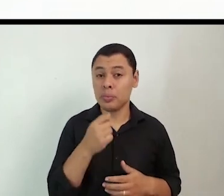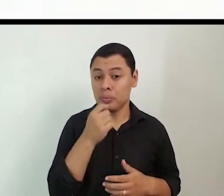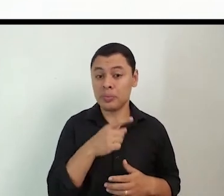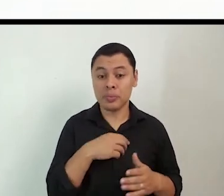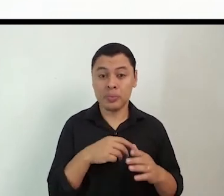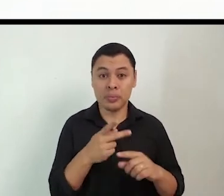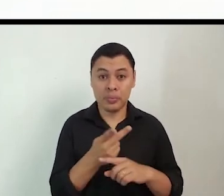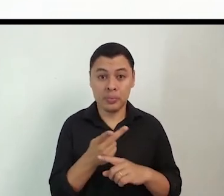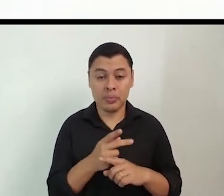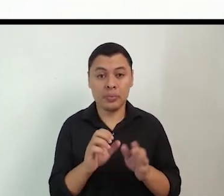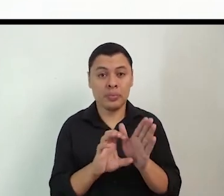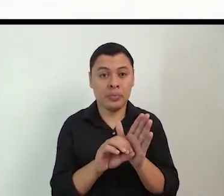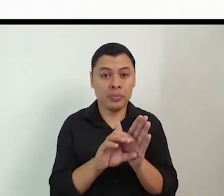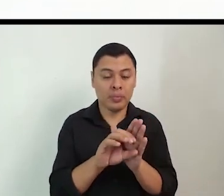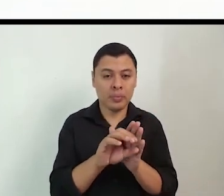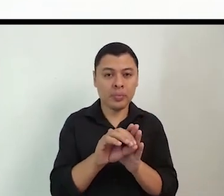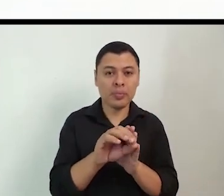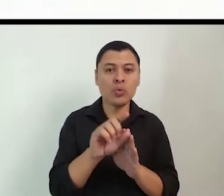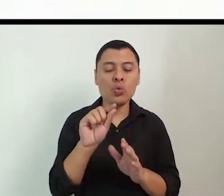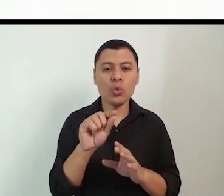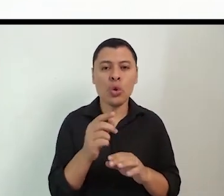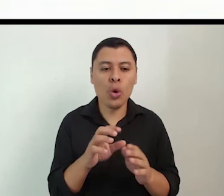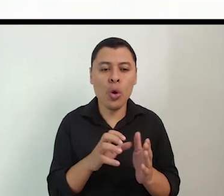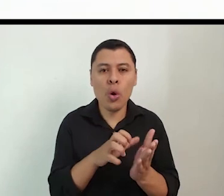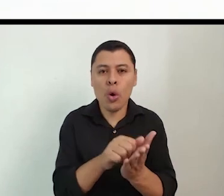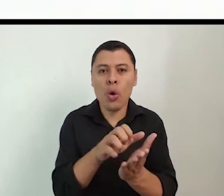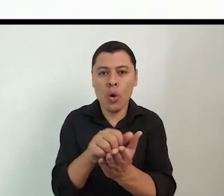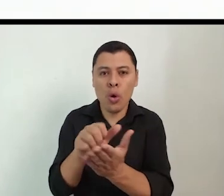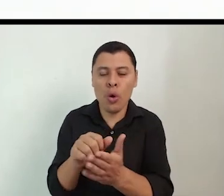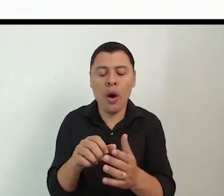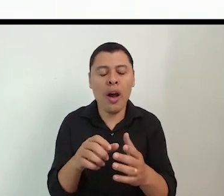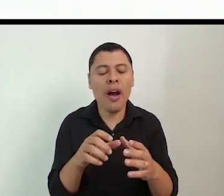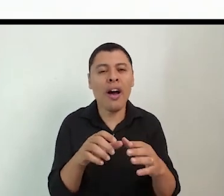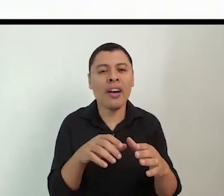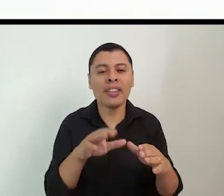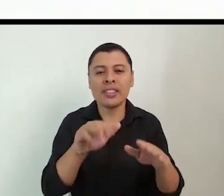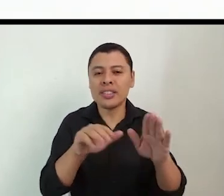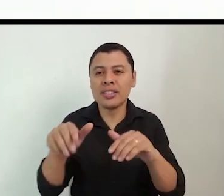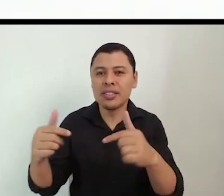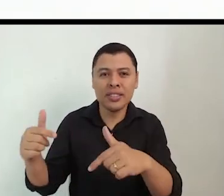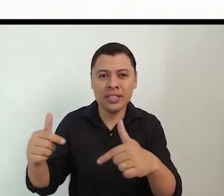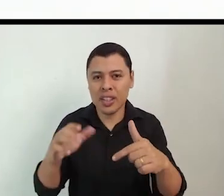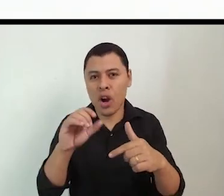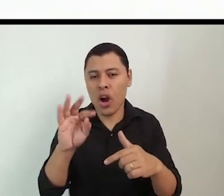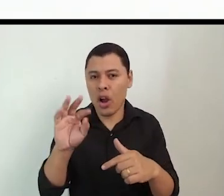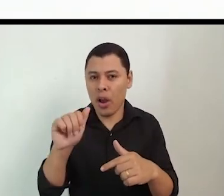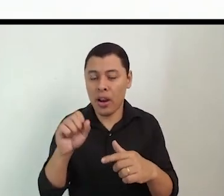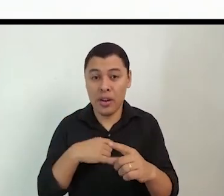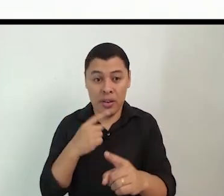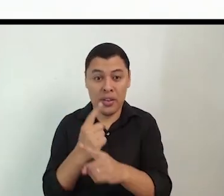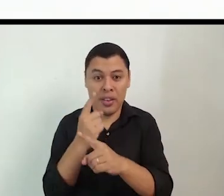Google sobre contratações por cota justamente para montar esses slides. Eu caí em um site que estava justamente isso,